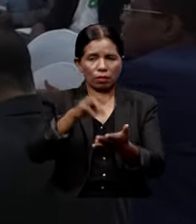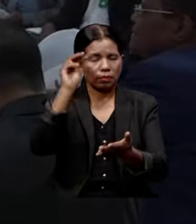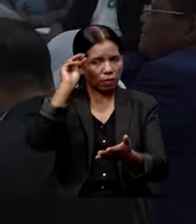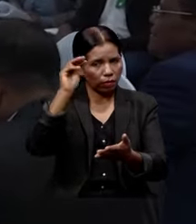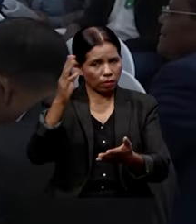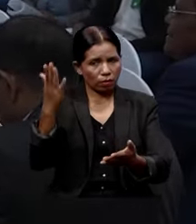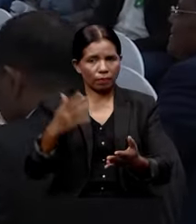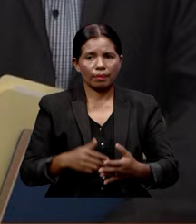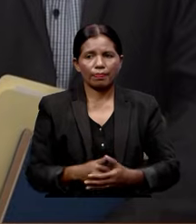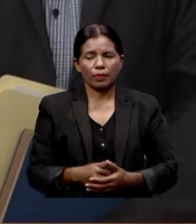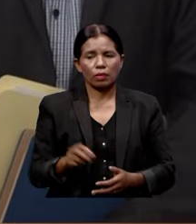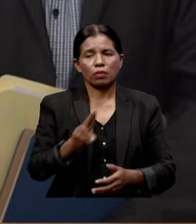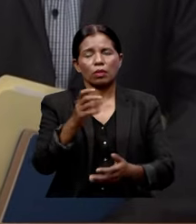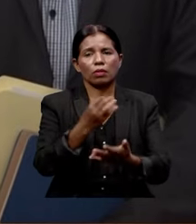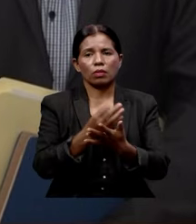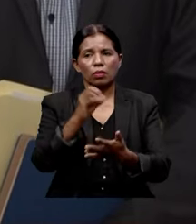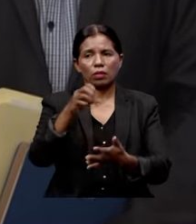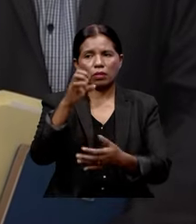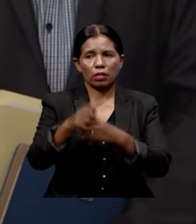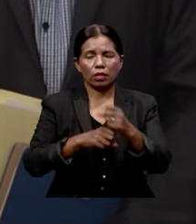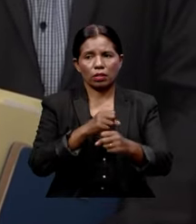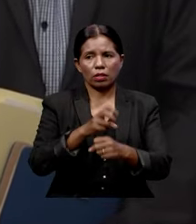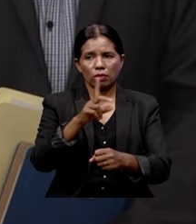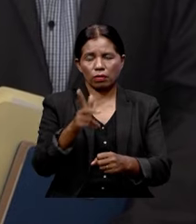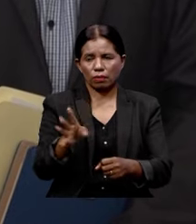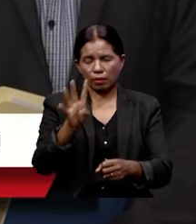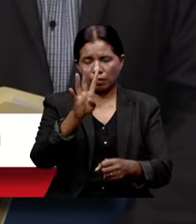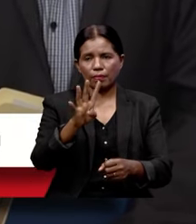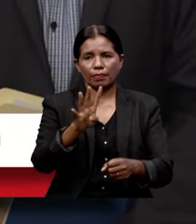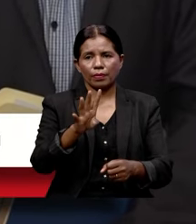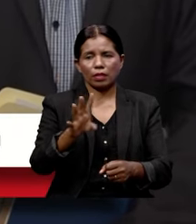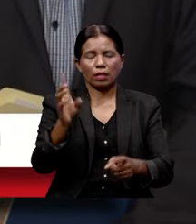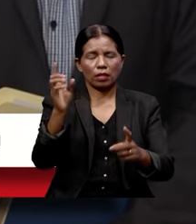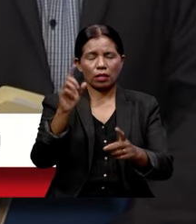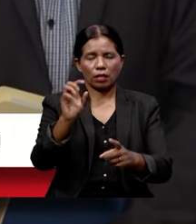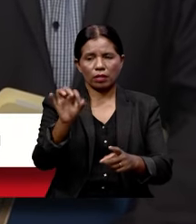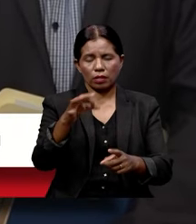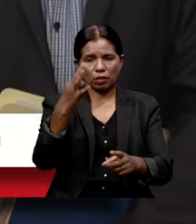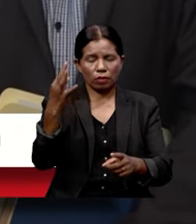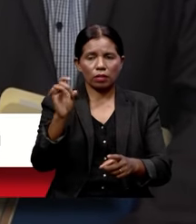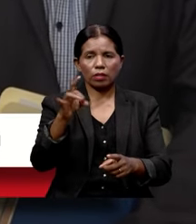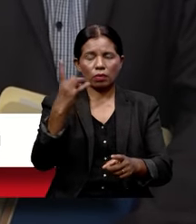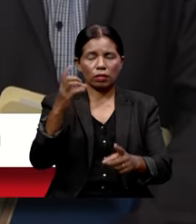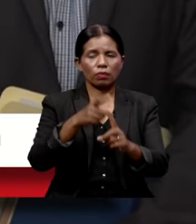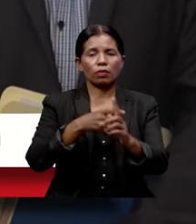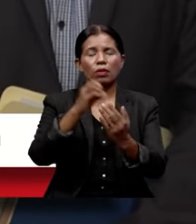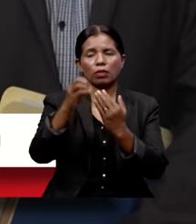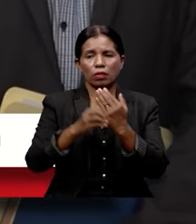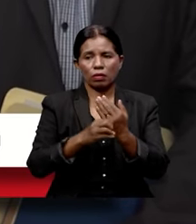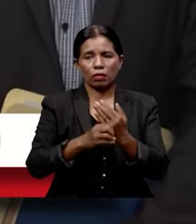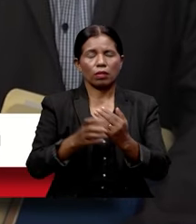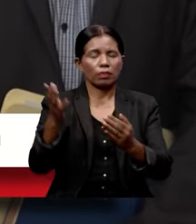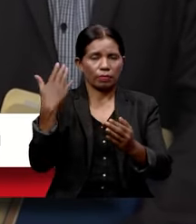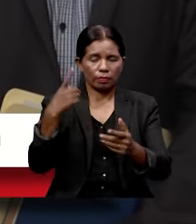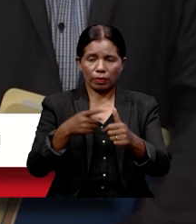refere execução do orçamento geral está 2024 união e 18 de outubro leva atual né